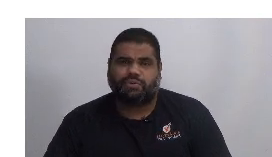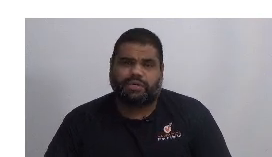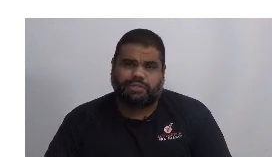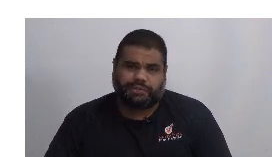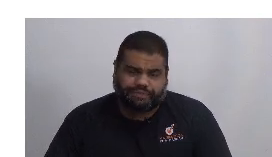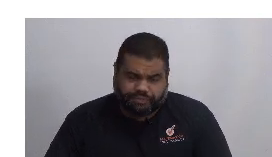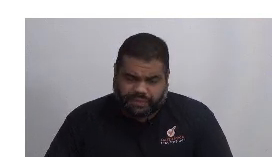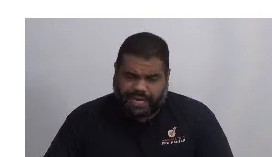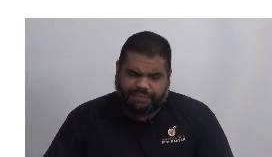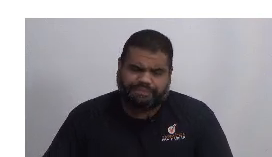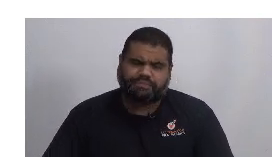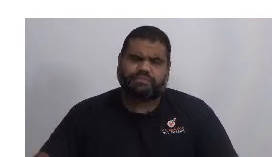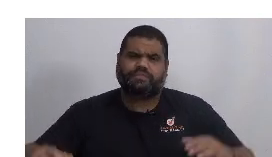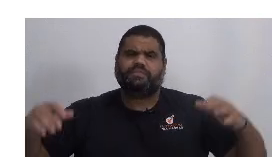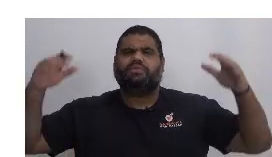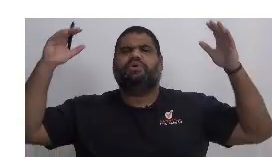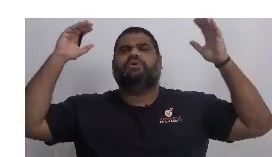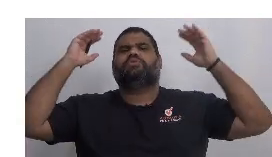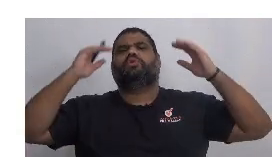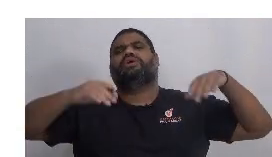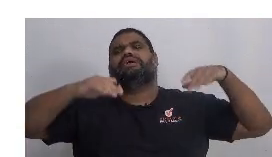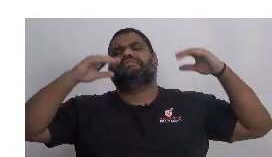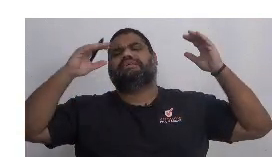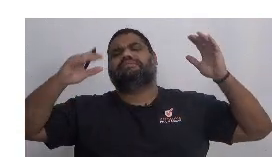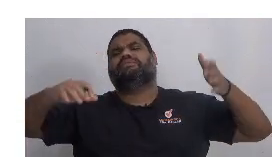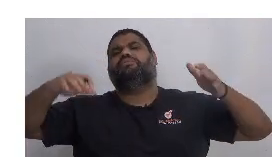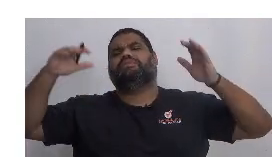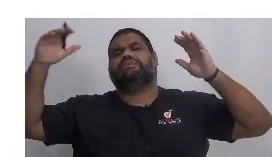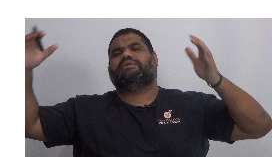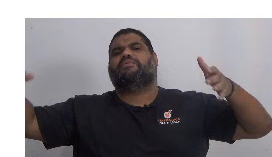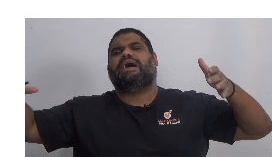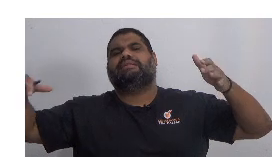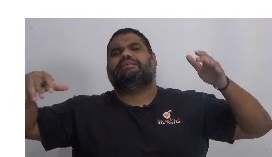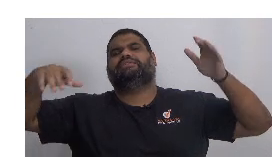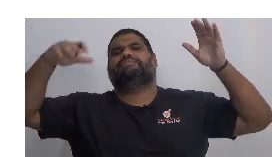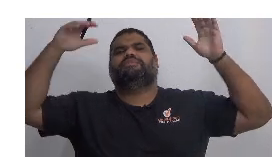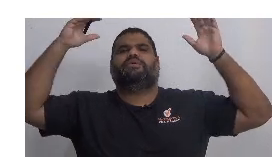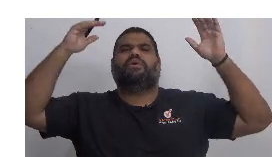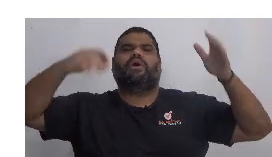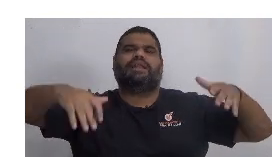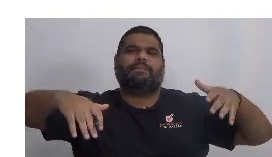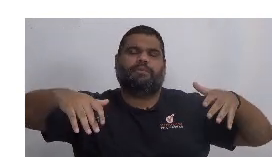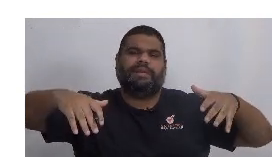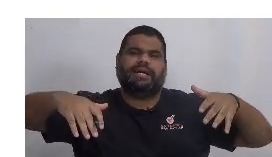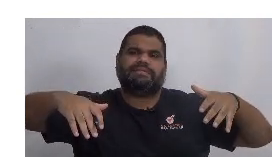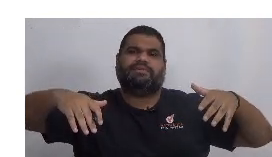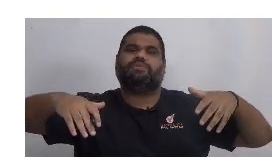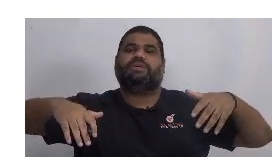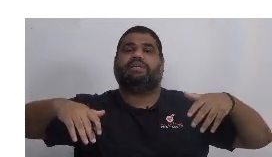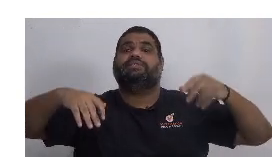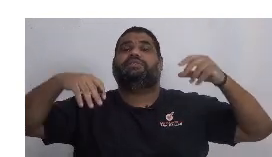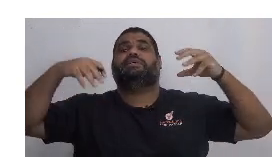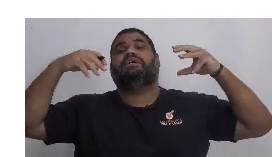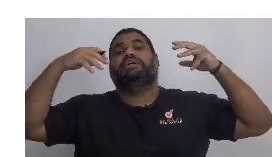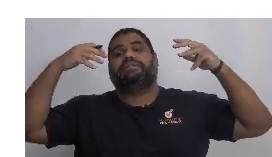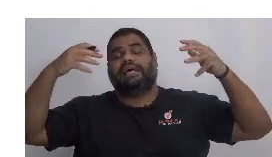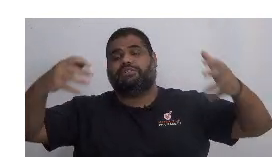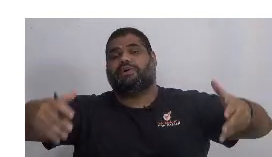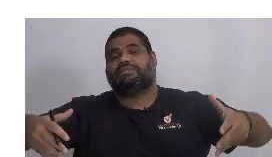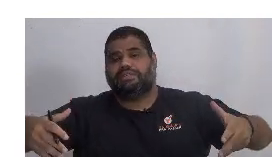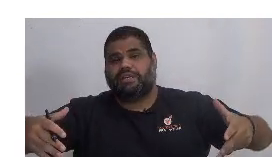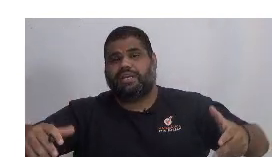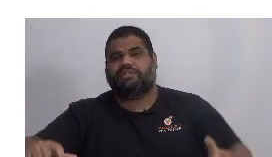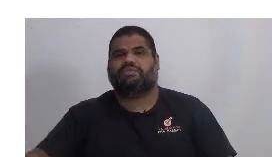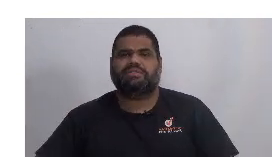aos senhores, né? Todas as segundas e quartas rola a publicação do quiz